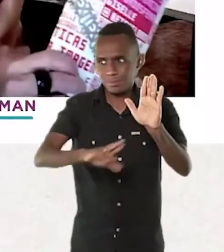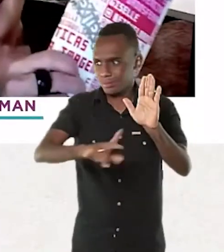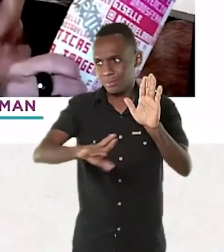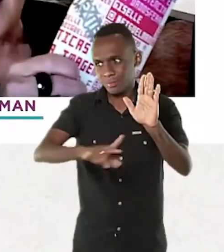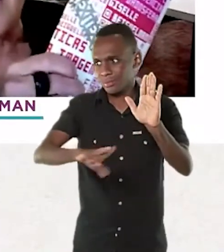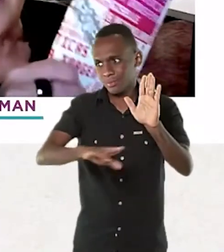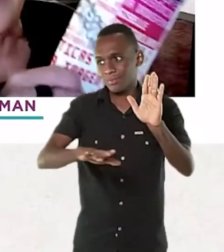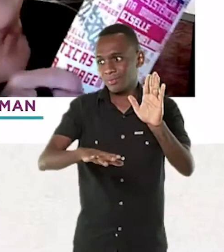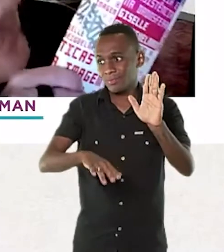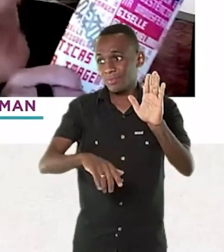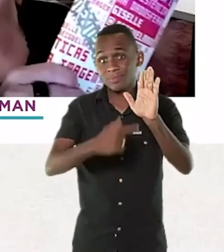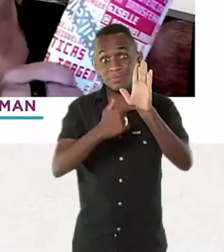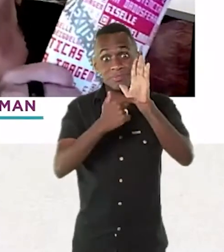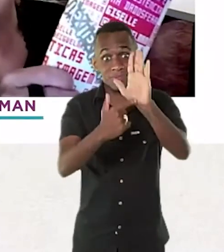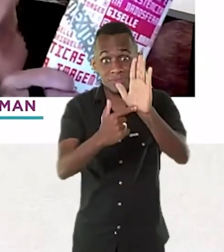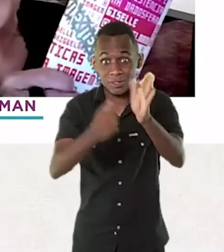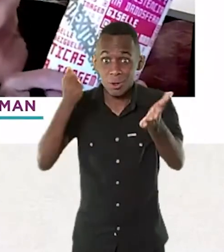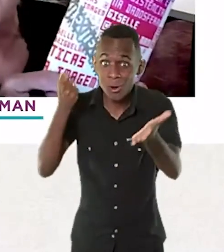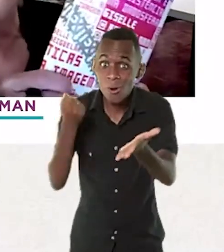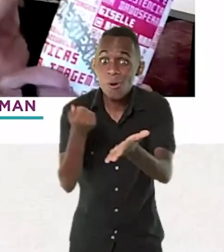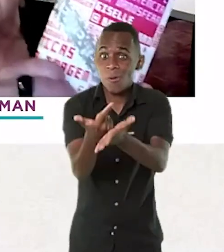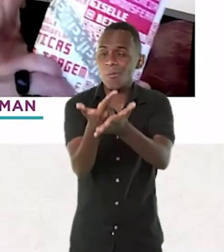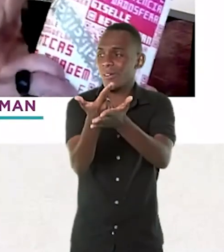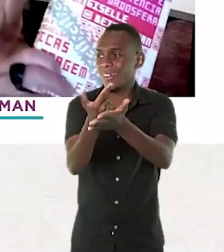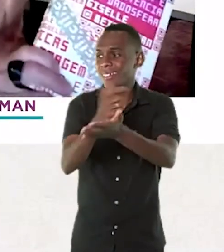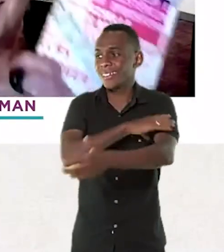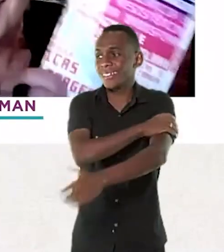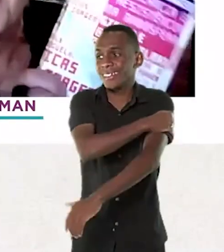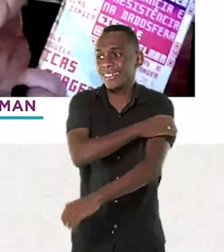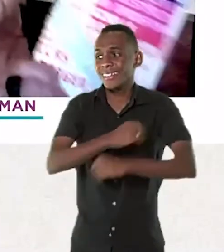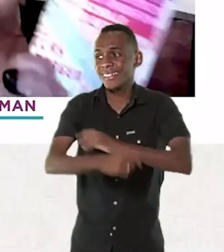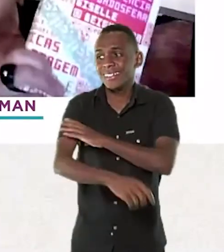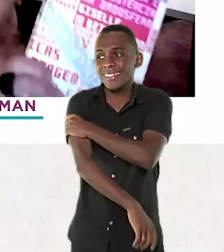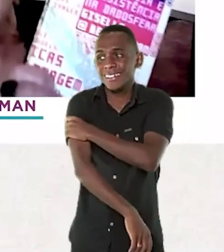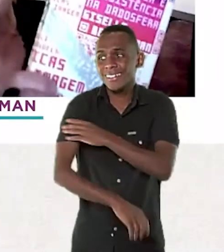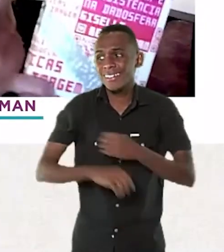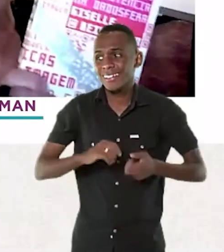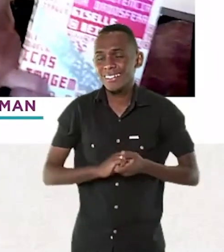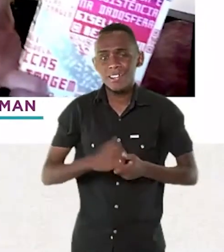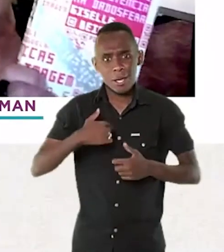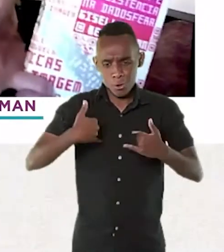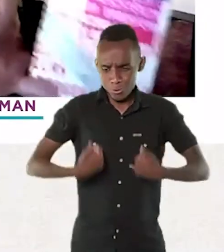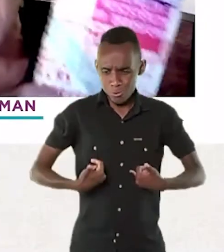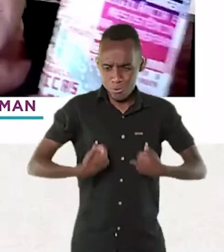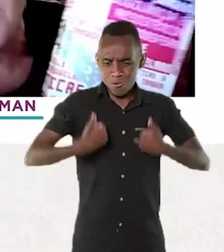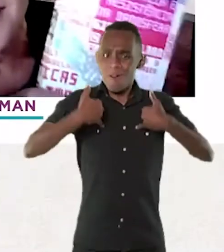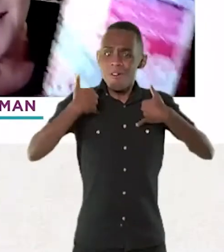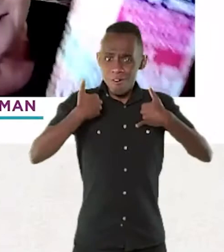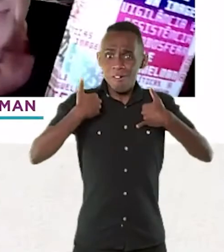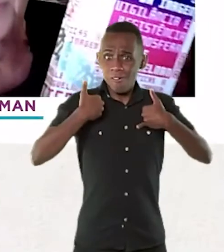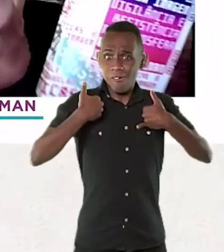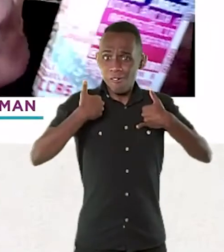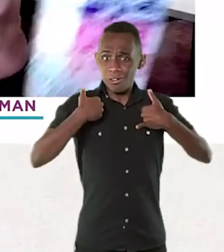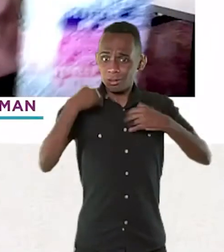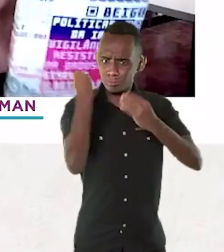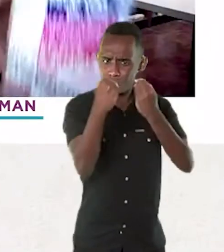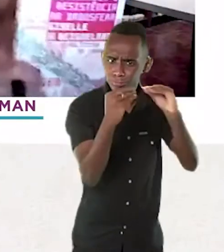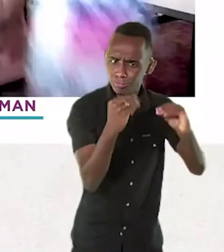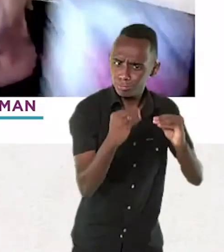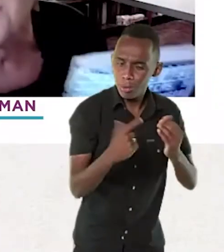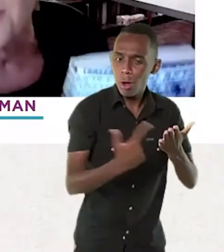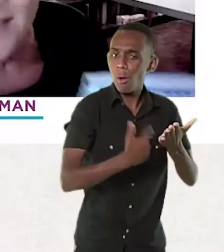mostrar. Ó, comprem. Ah, não! Eu tenho o maior orgulho de publicar um